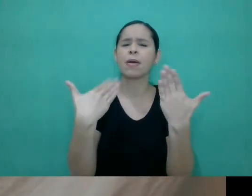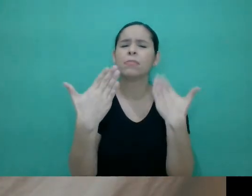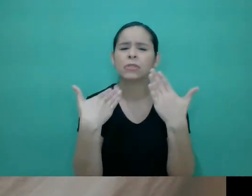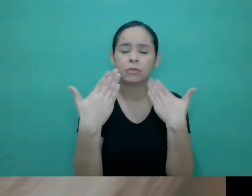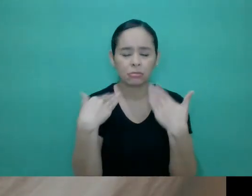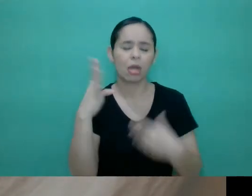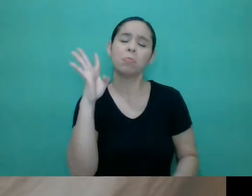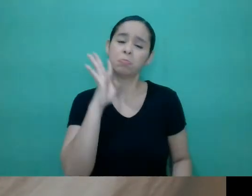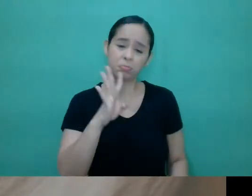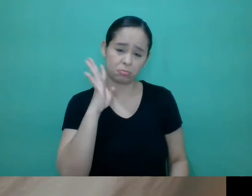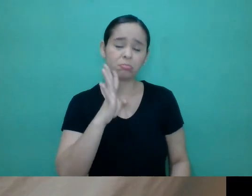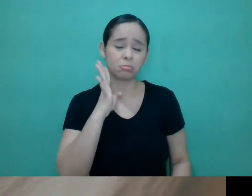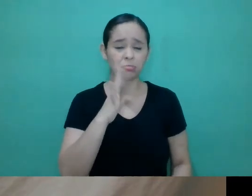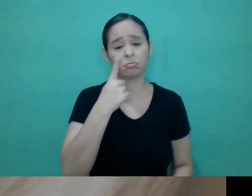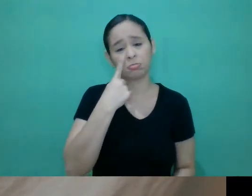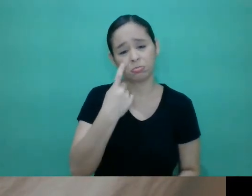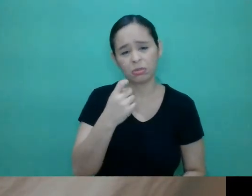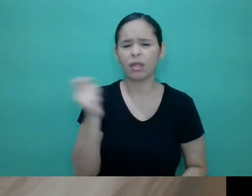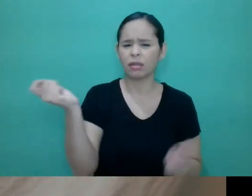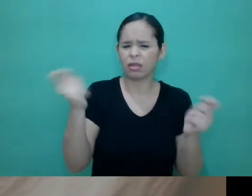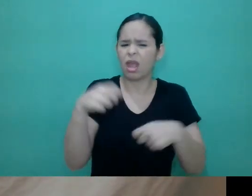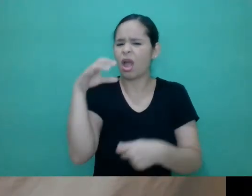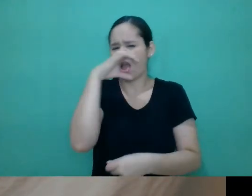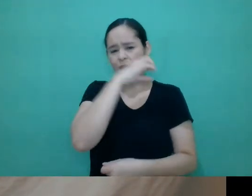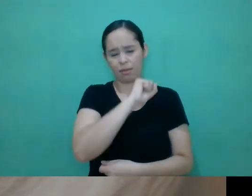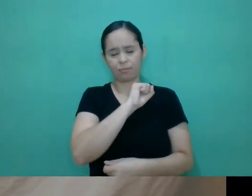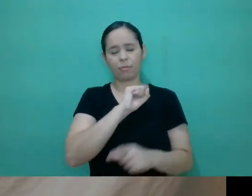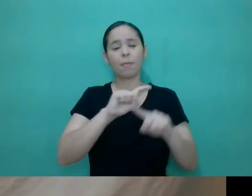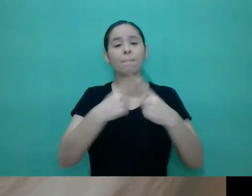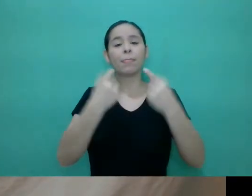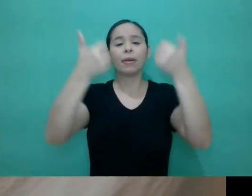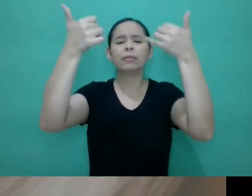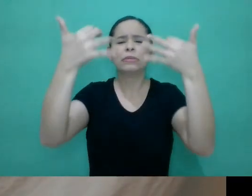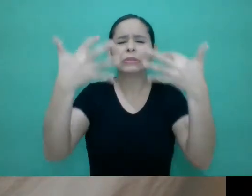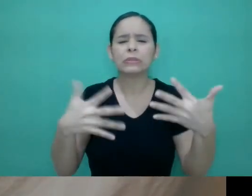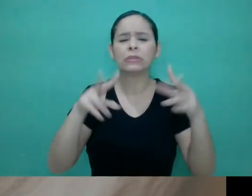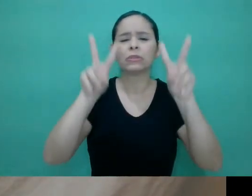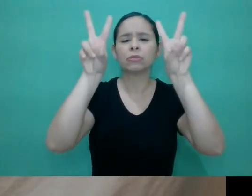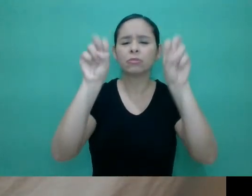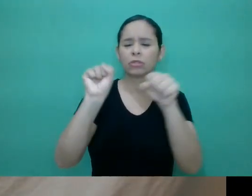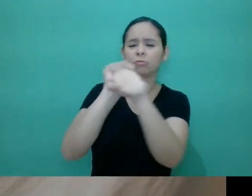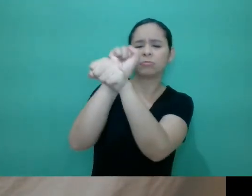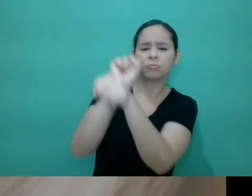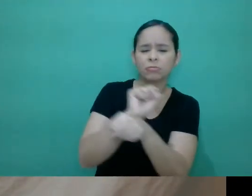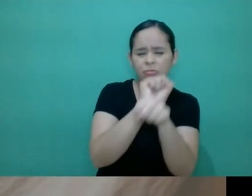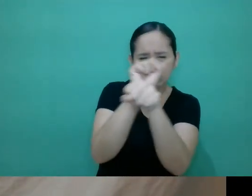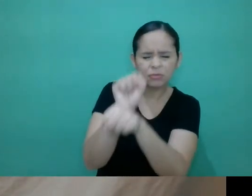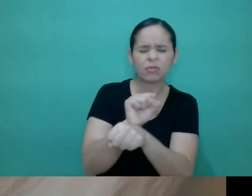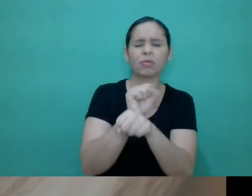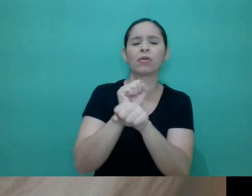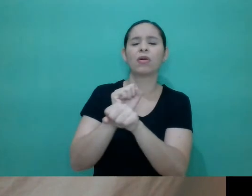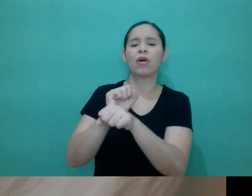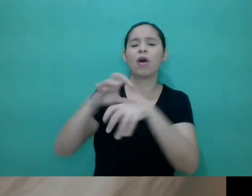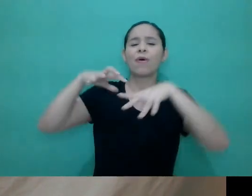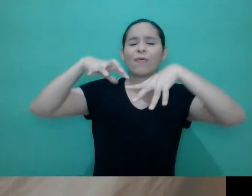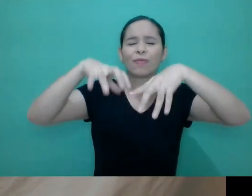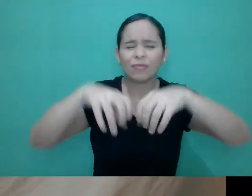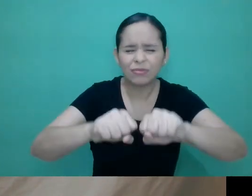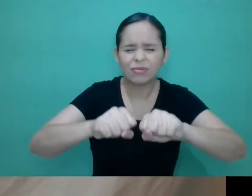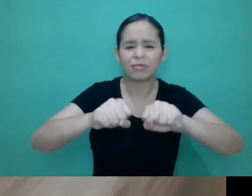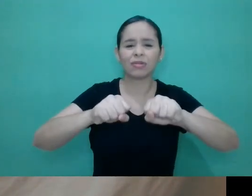em pouco tempo, mas vai trazer essas questões de tráfico e exploração de seres humanos, colonização, lutas